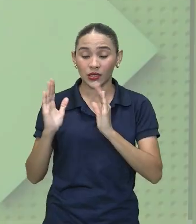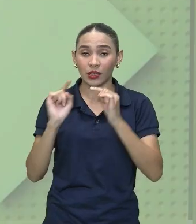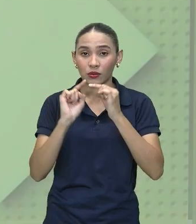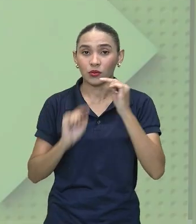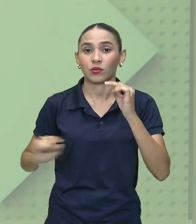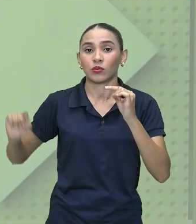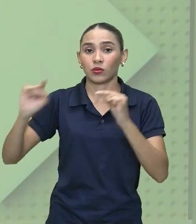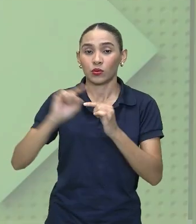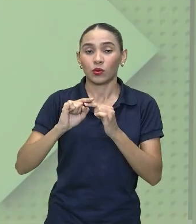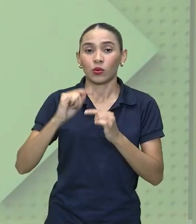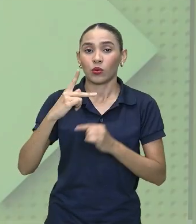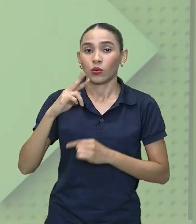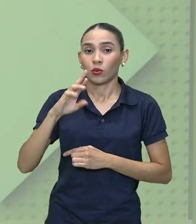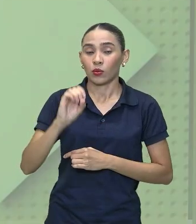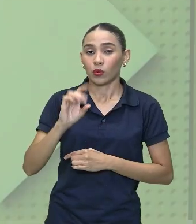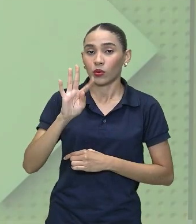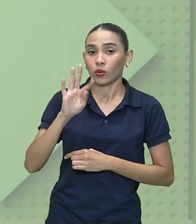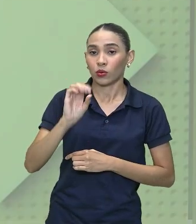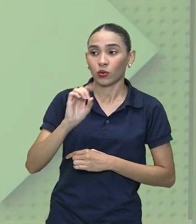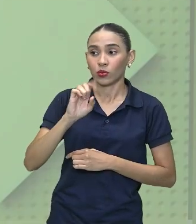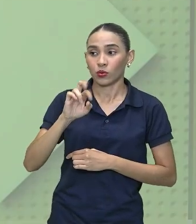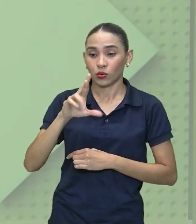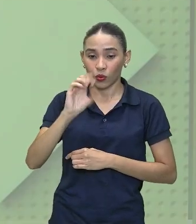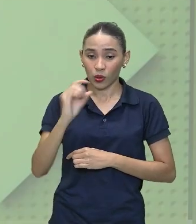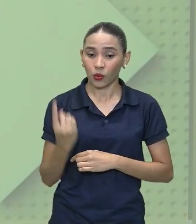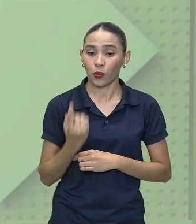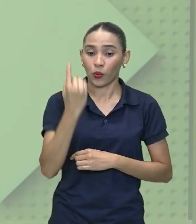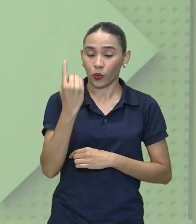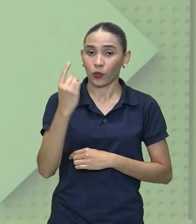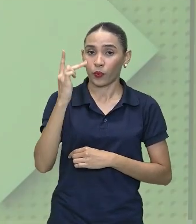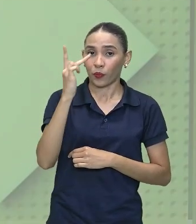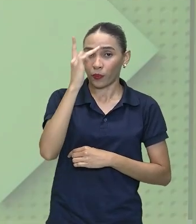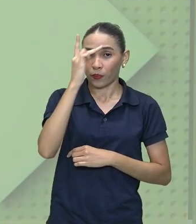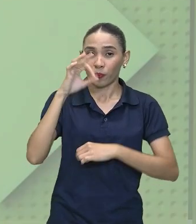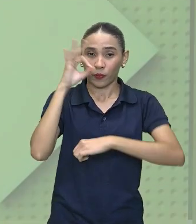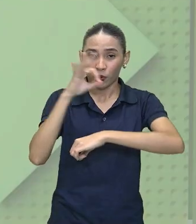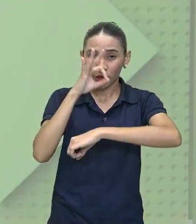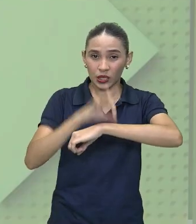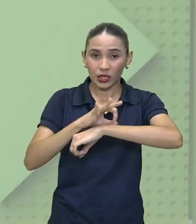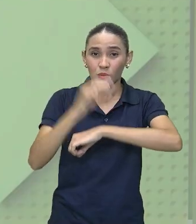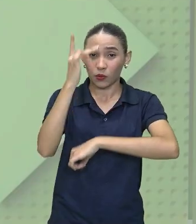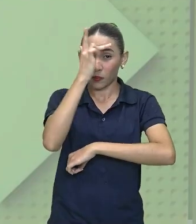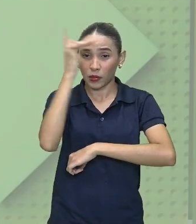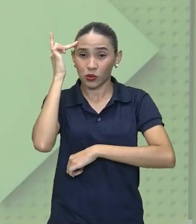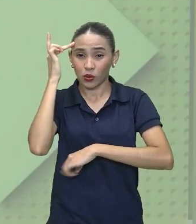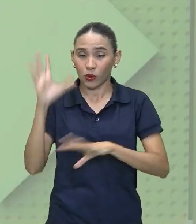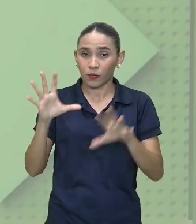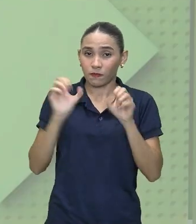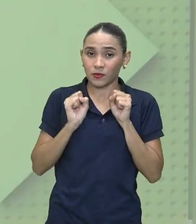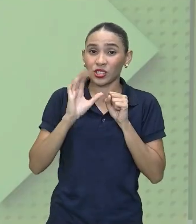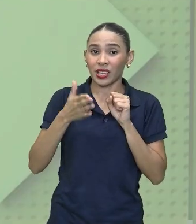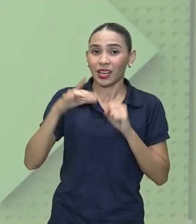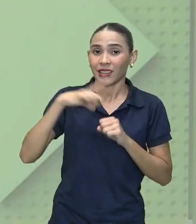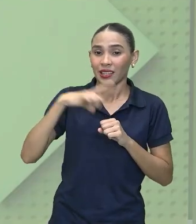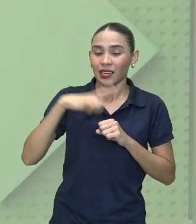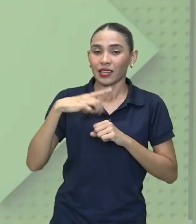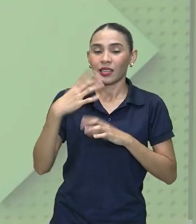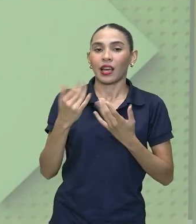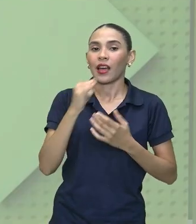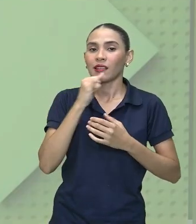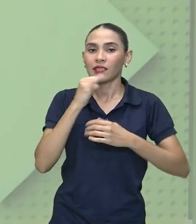o protozoário, quando um mosquito vem picar essa pessoa que já está doente, ele suga